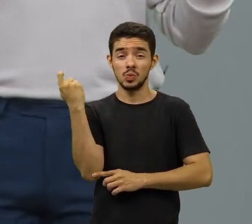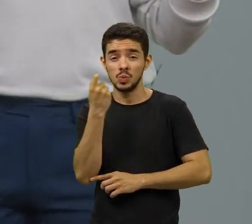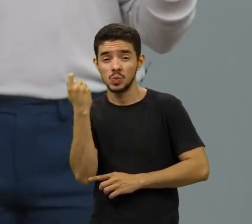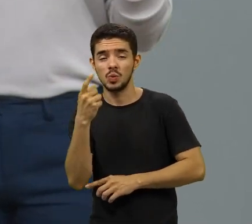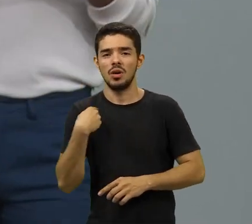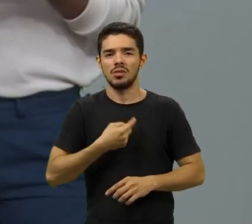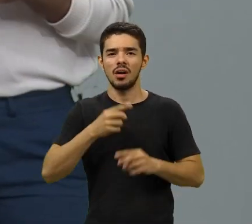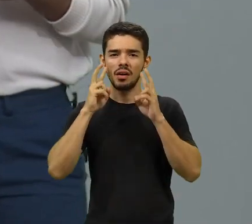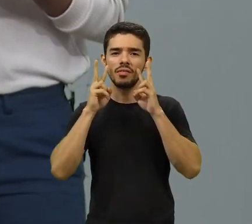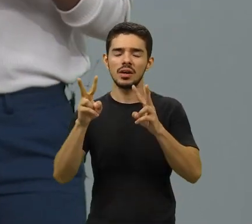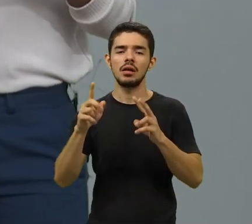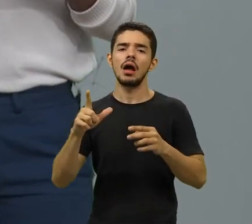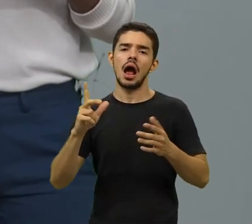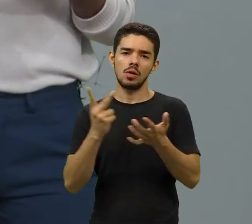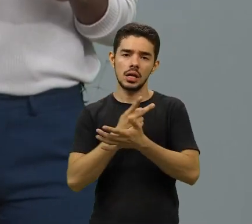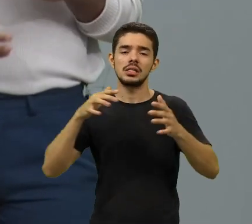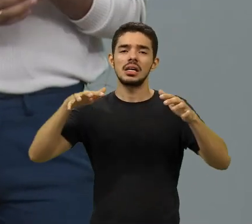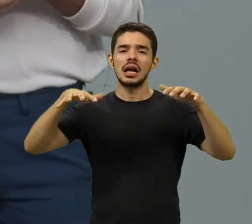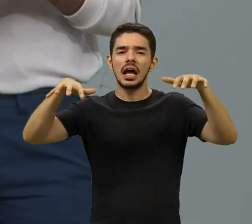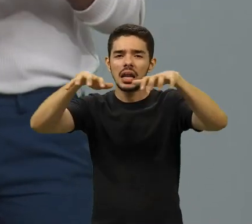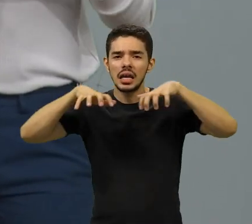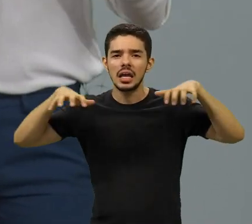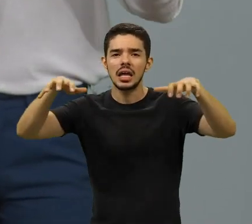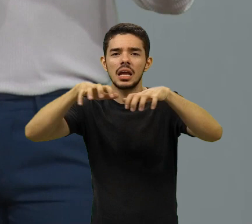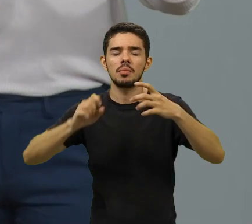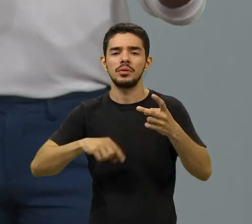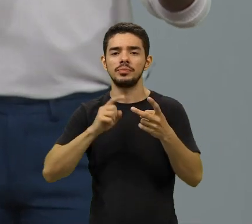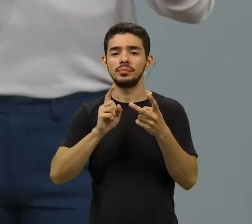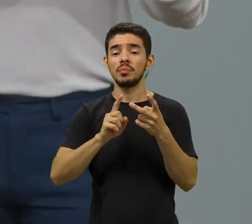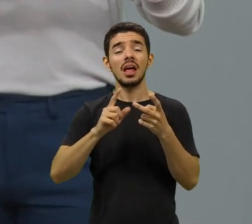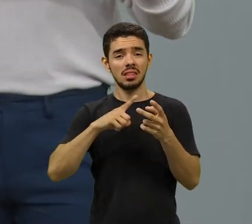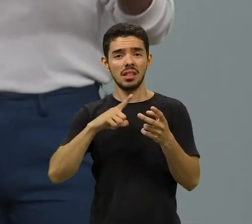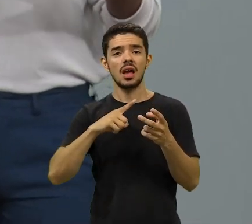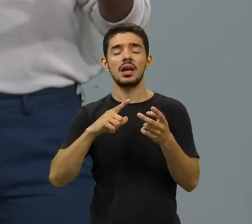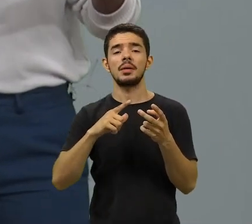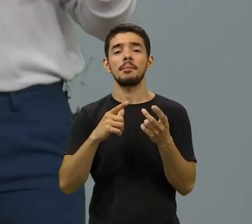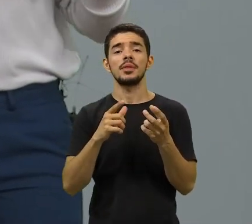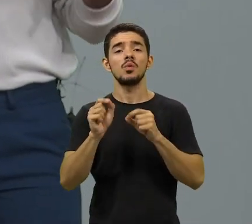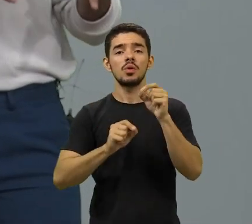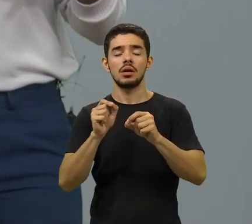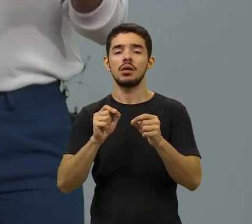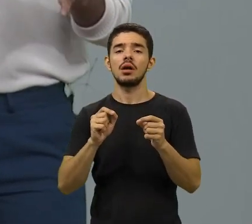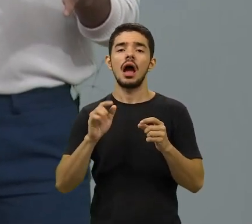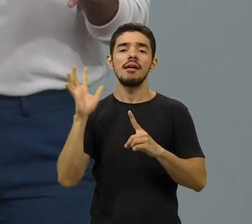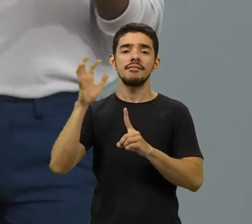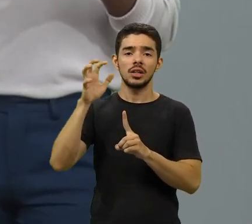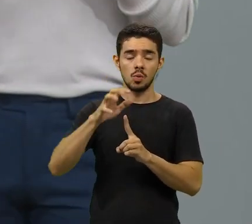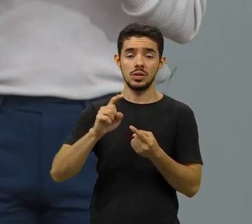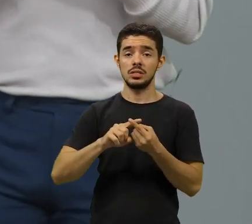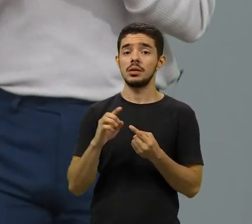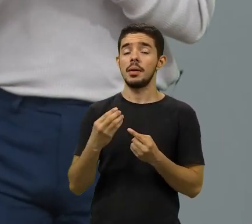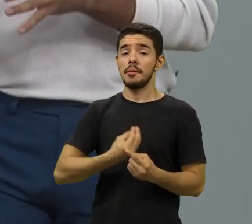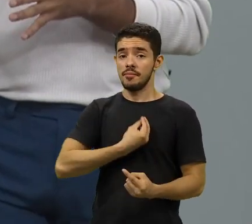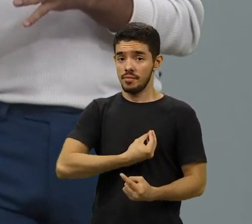algo que nós estamos vendo, né, que tem fatores climáticos inclusos, tem o El Niño, são fatores também bióticos e abióticos que